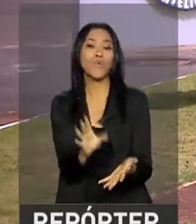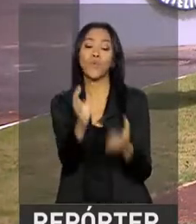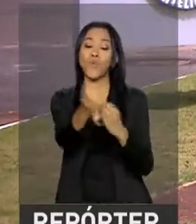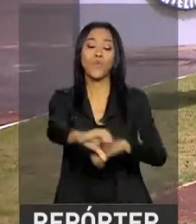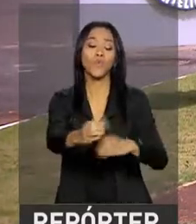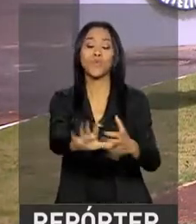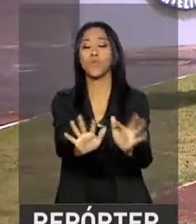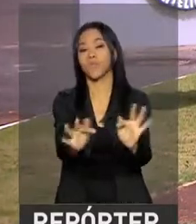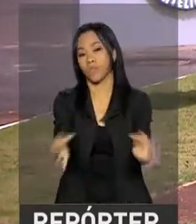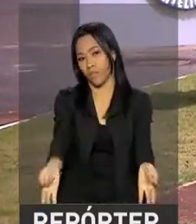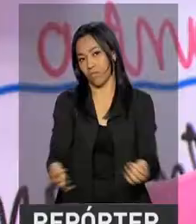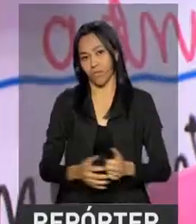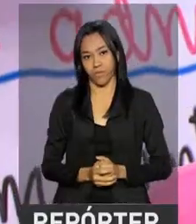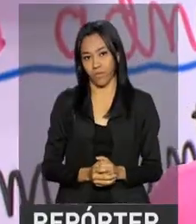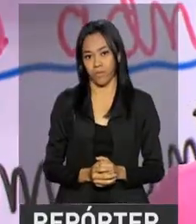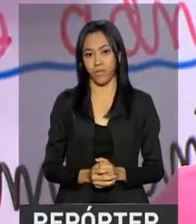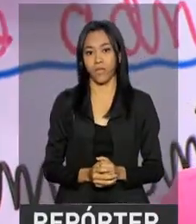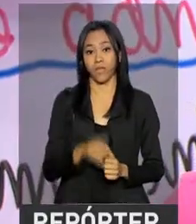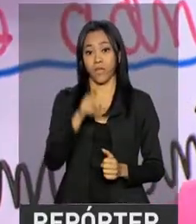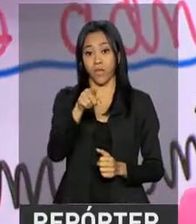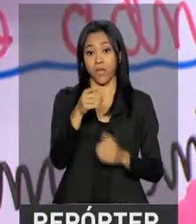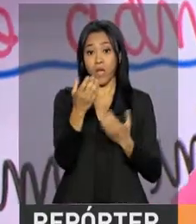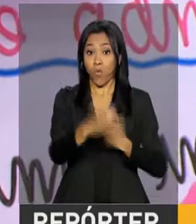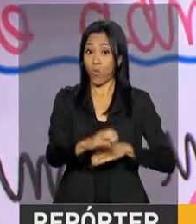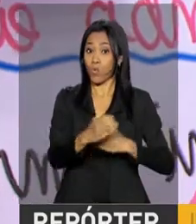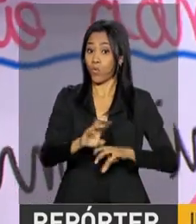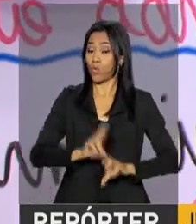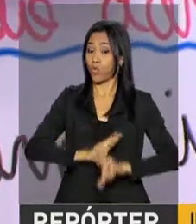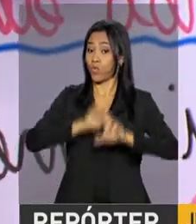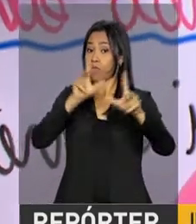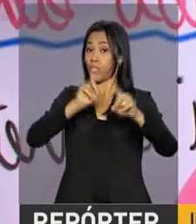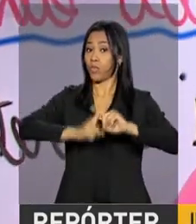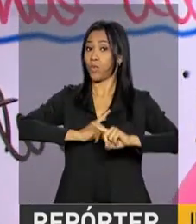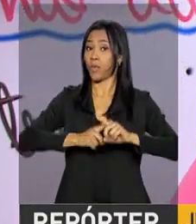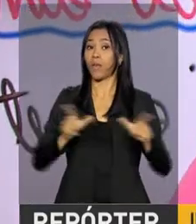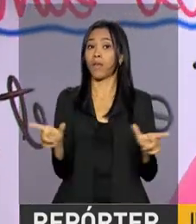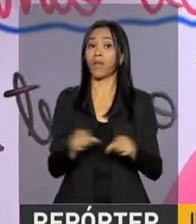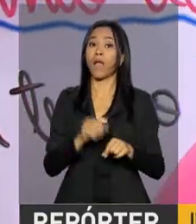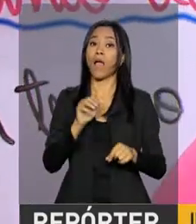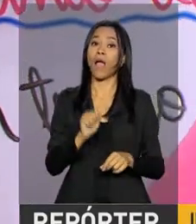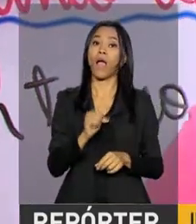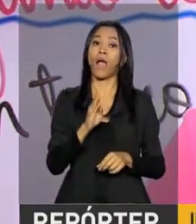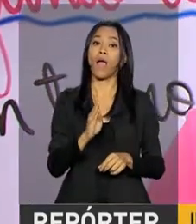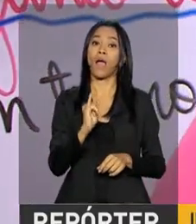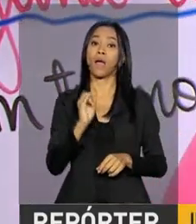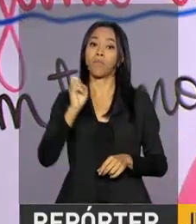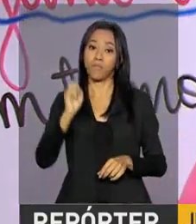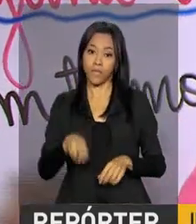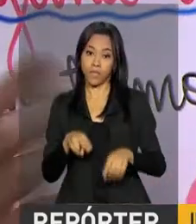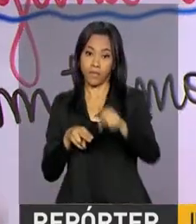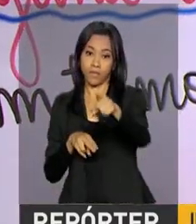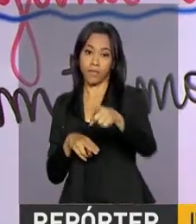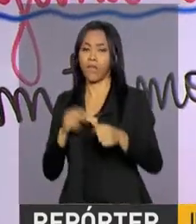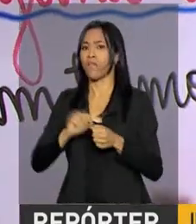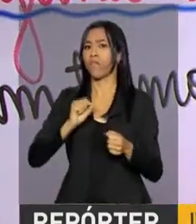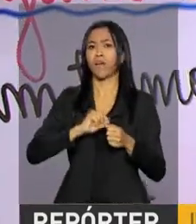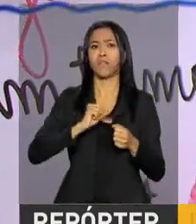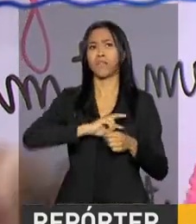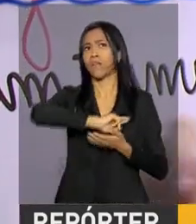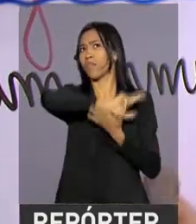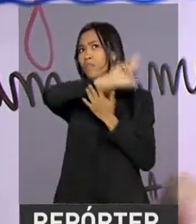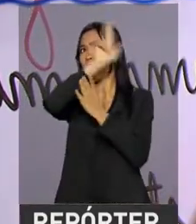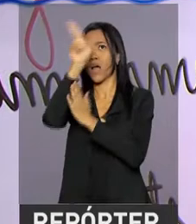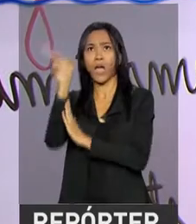comum exigiria um concurso diferente porque abi na verdade ela gostaria de fazer gol estava estados unidos faz inglaterra de